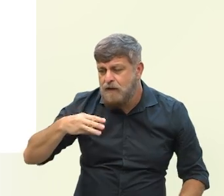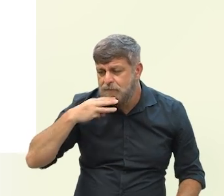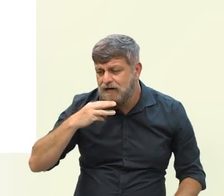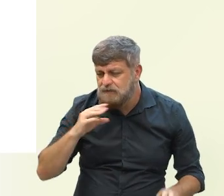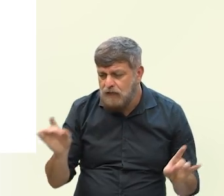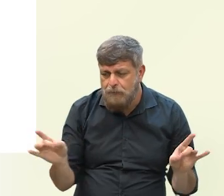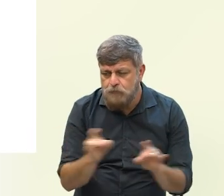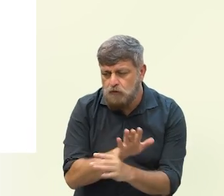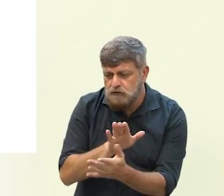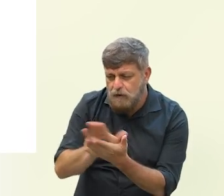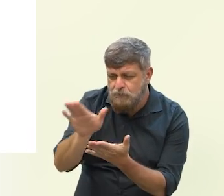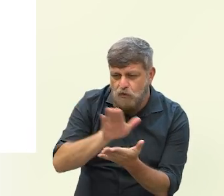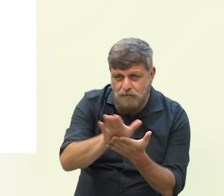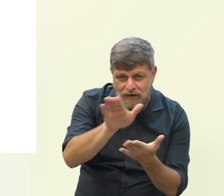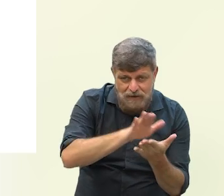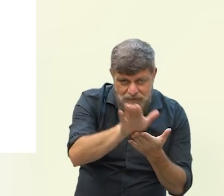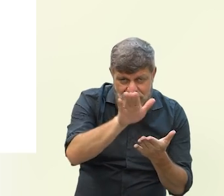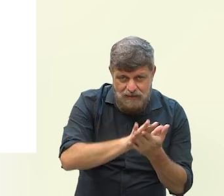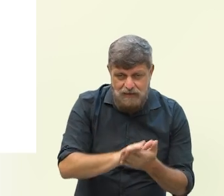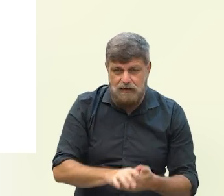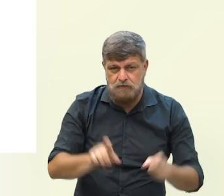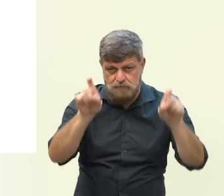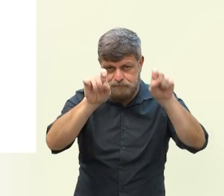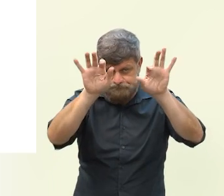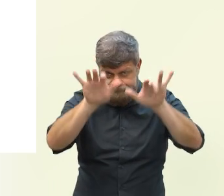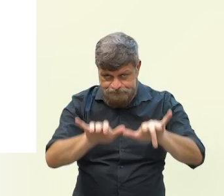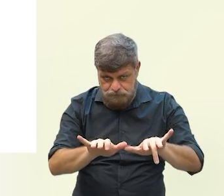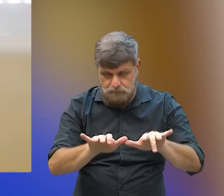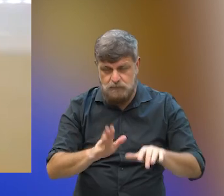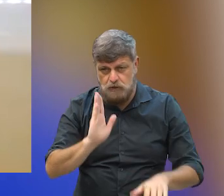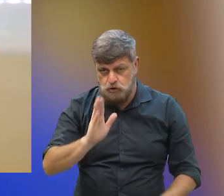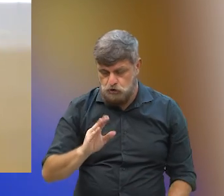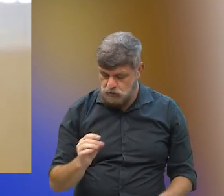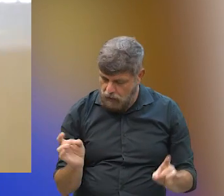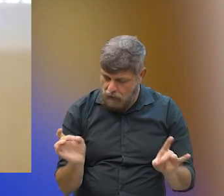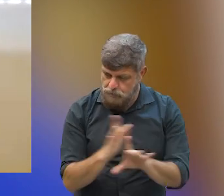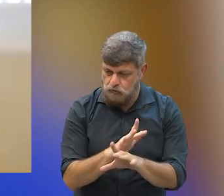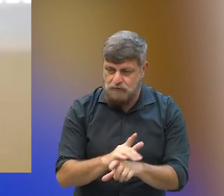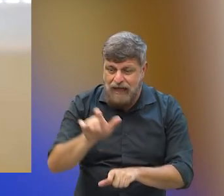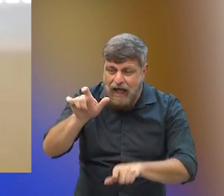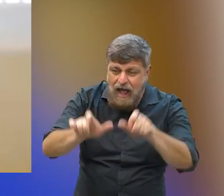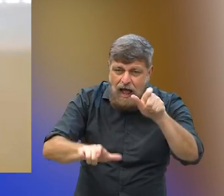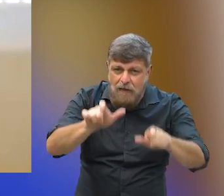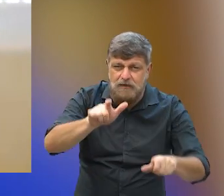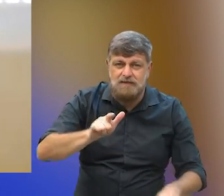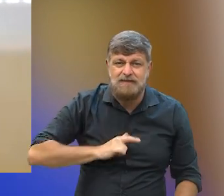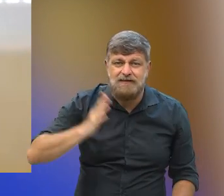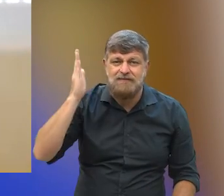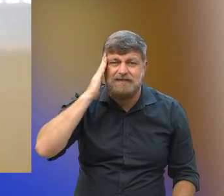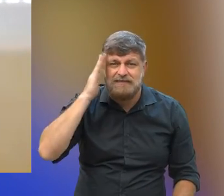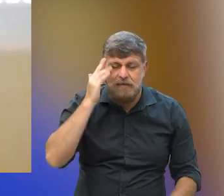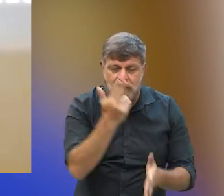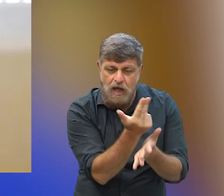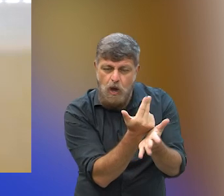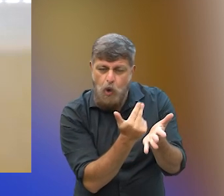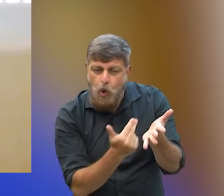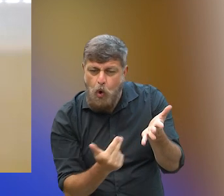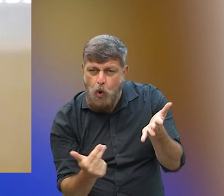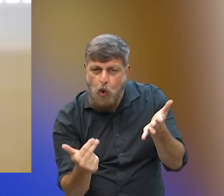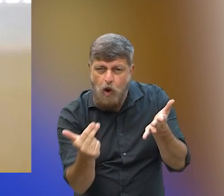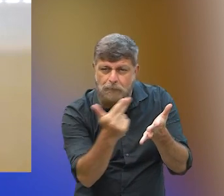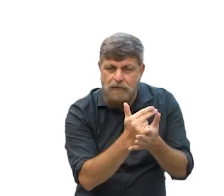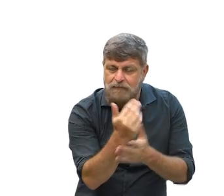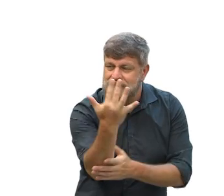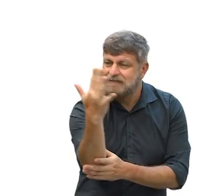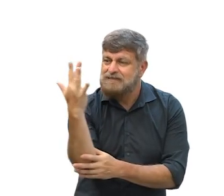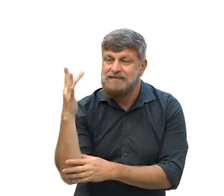totalmente publicado em publicação digital, e aí os municípios vão ter acesso aos seus mapas individuais de cobertura